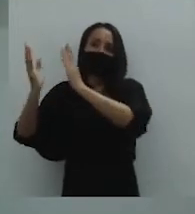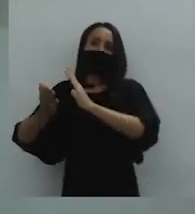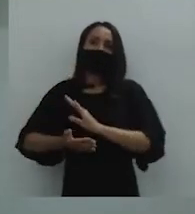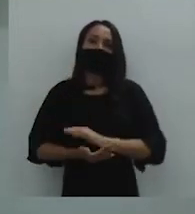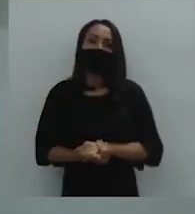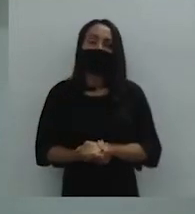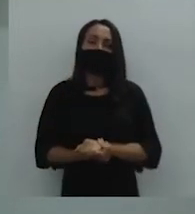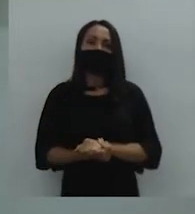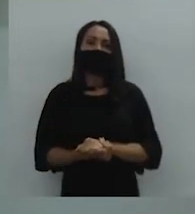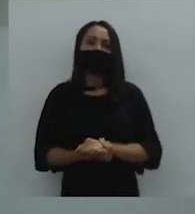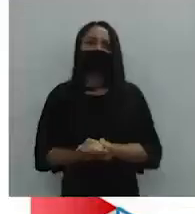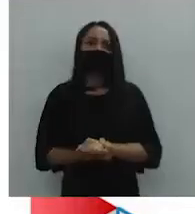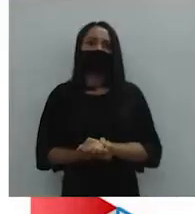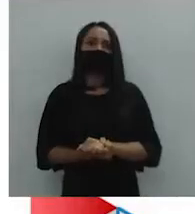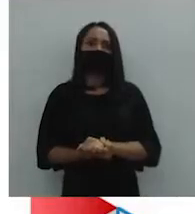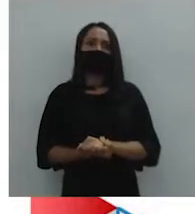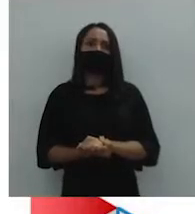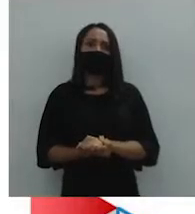necessidades humanas.